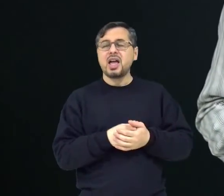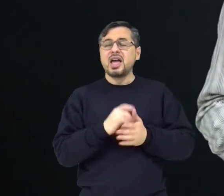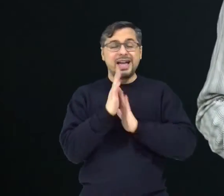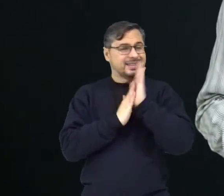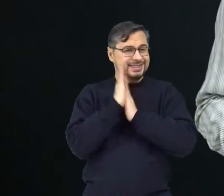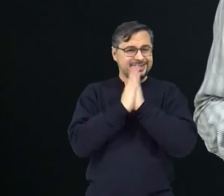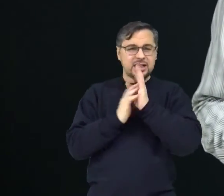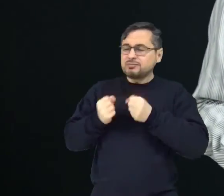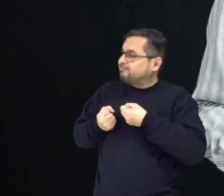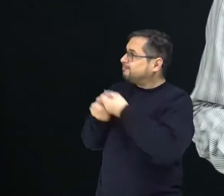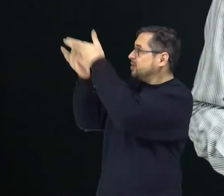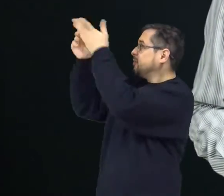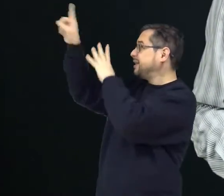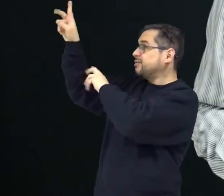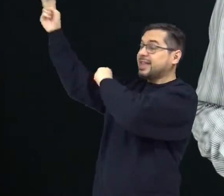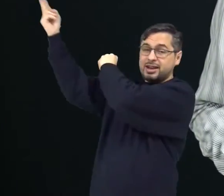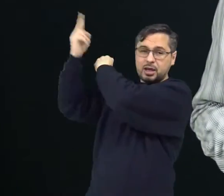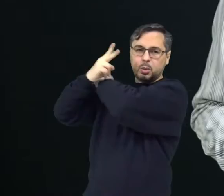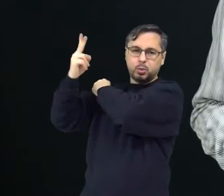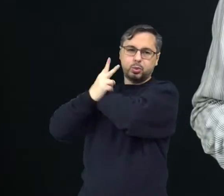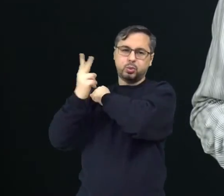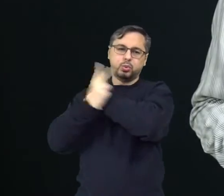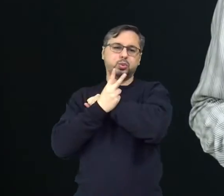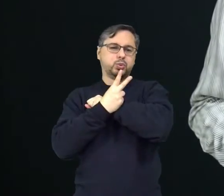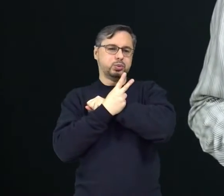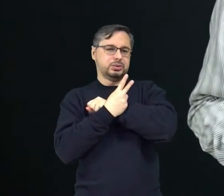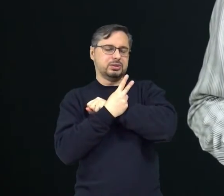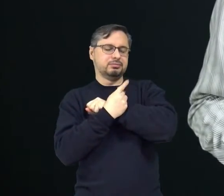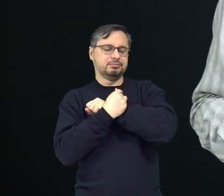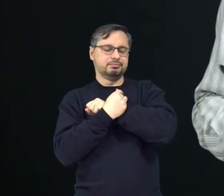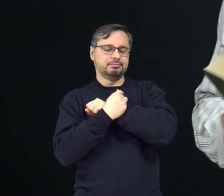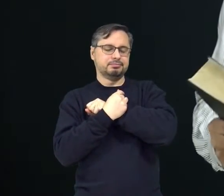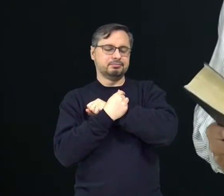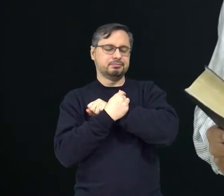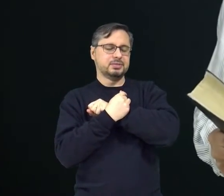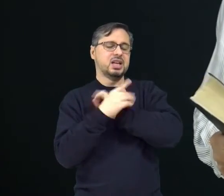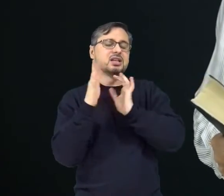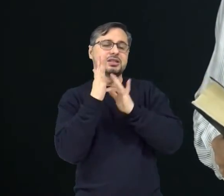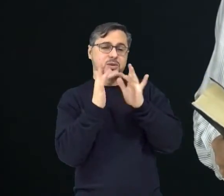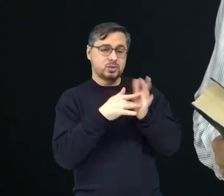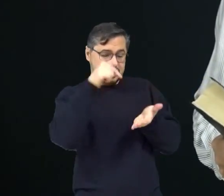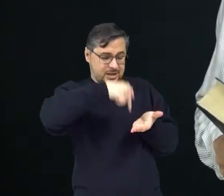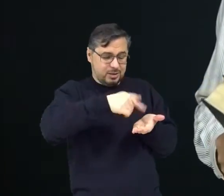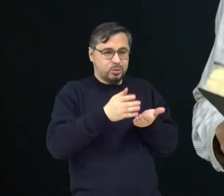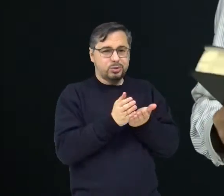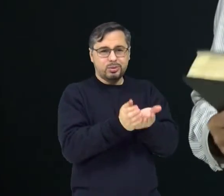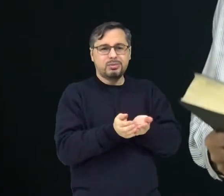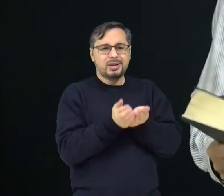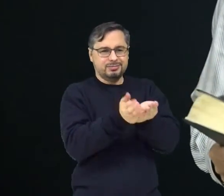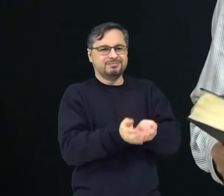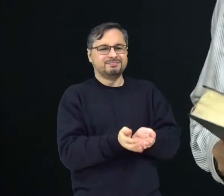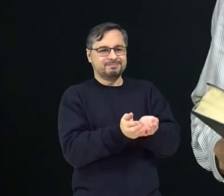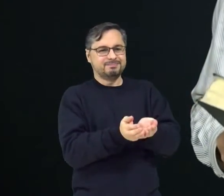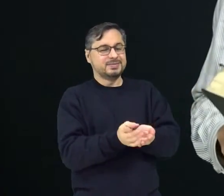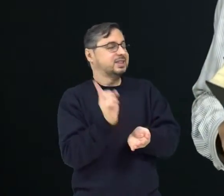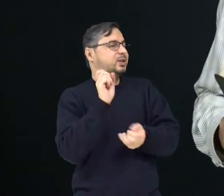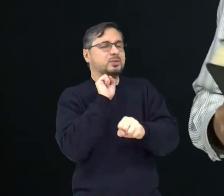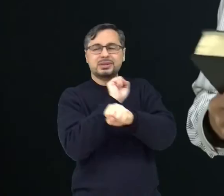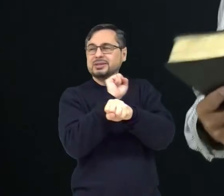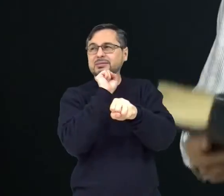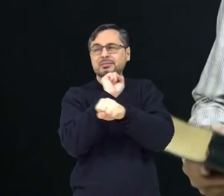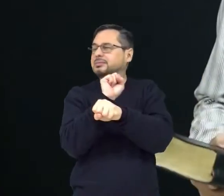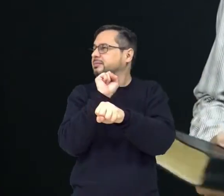ansiedades, porque Ele cuida de vocês. Jesus está no barco. Não espere